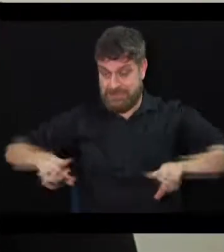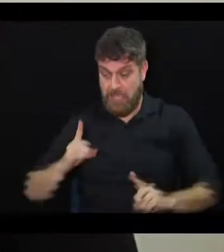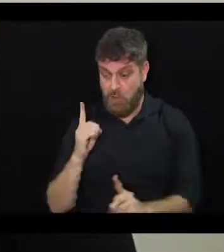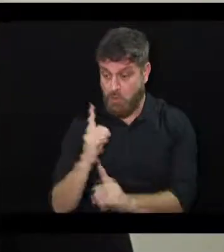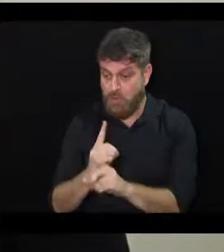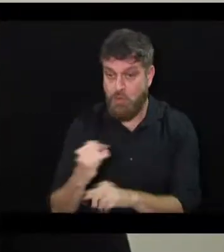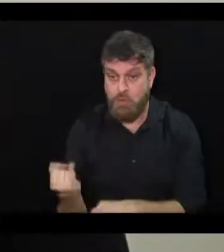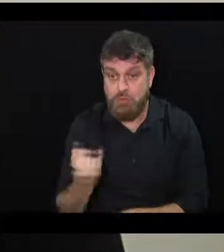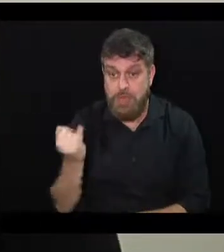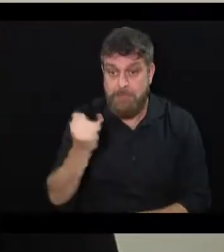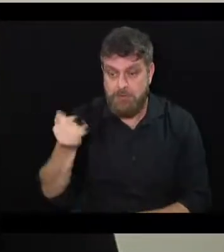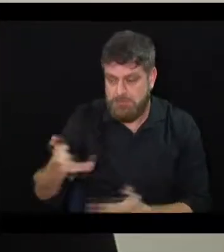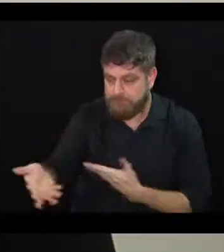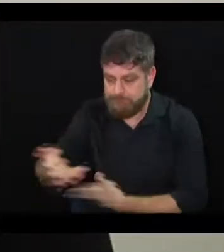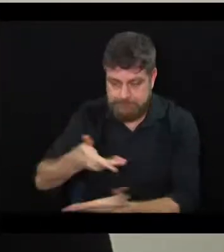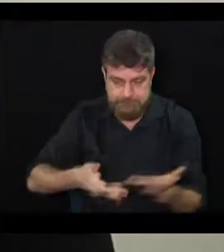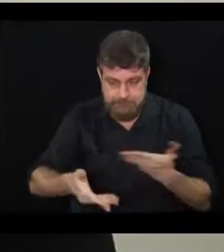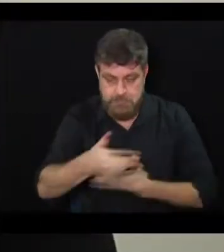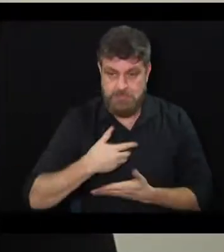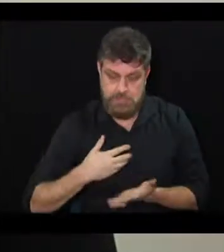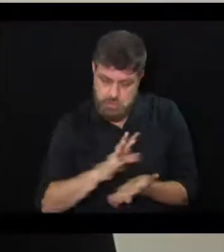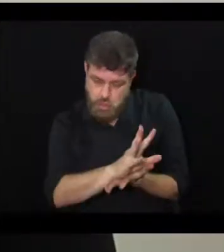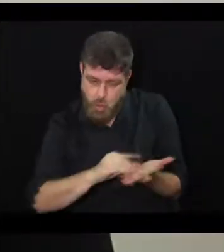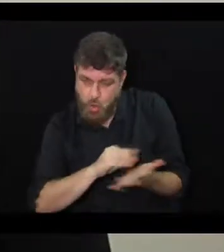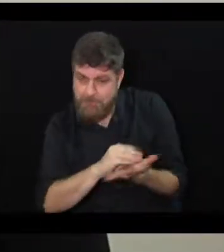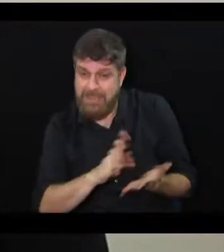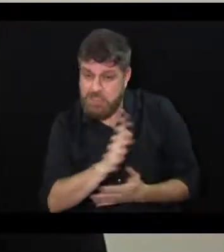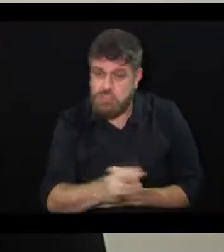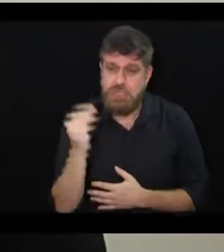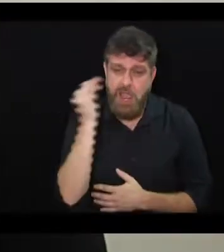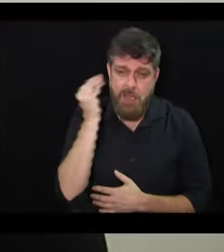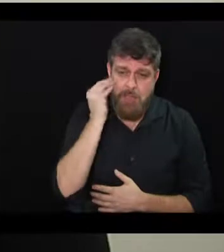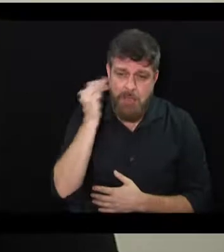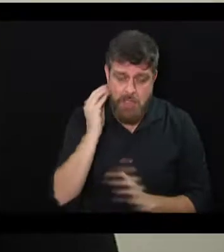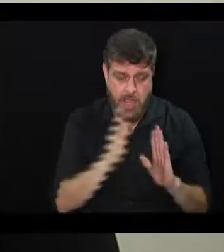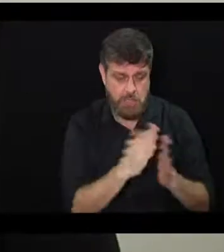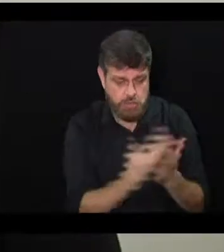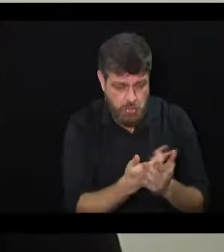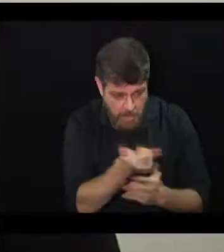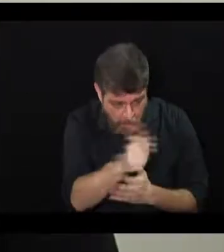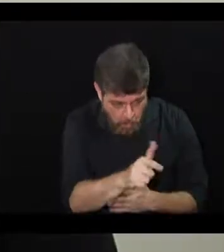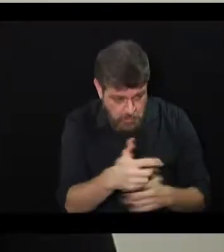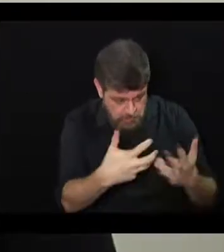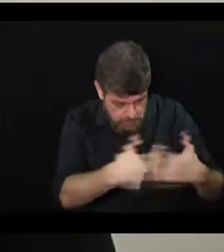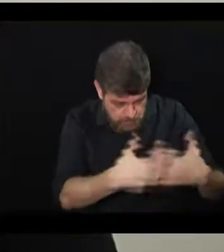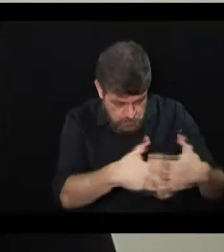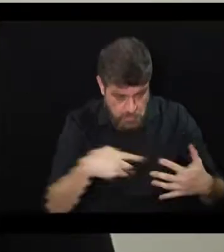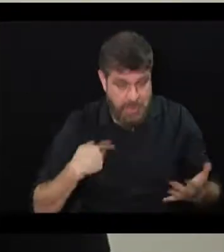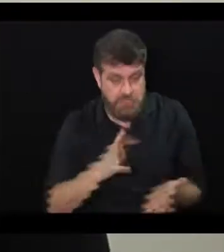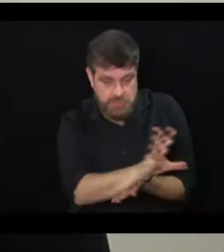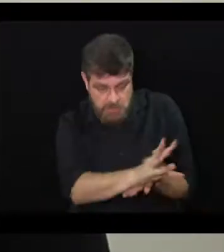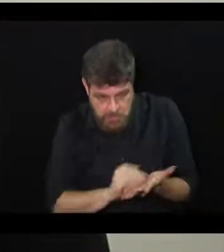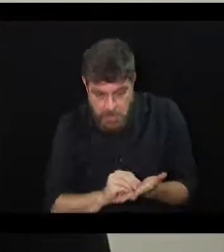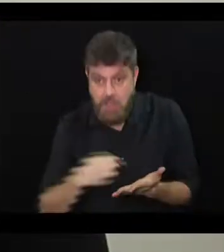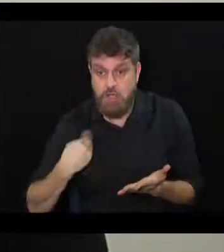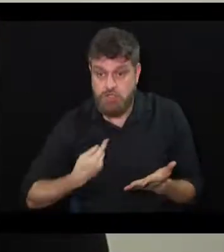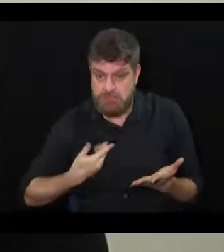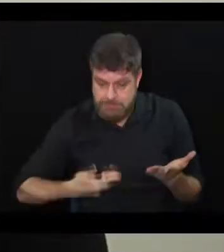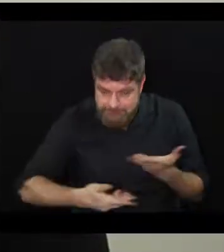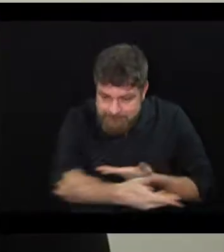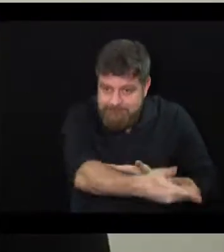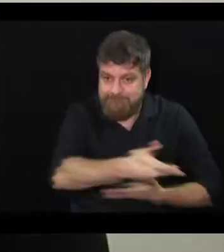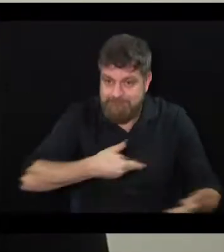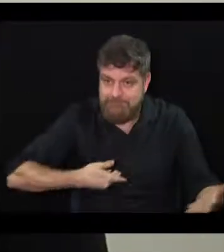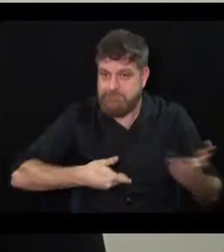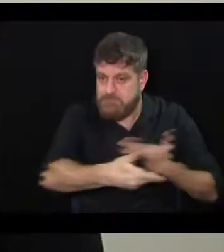a gente pode trazer o que foi bom, já foi testado por outras escolas, a gente pode também oferecer para as escolas as